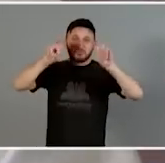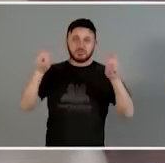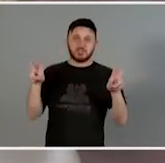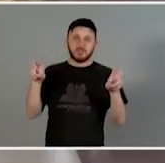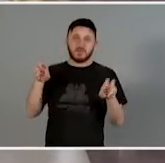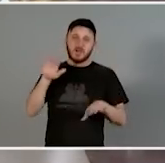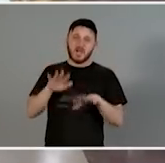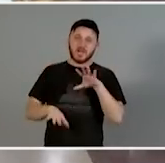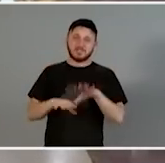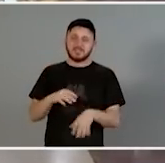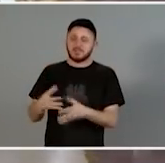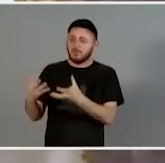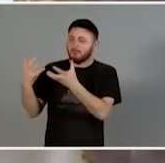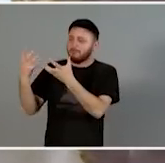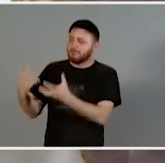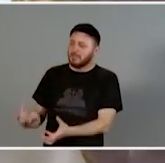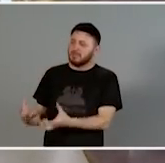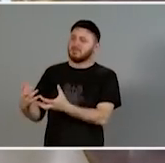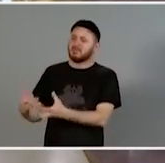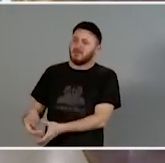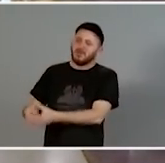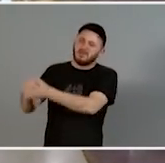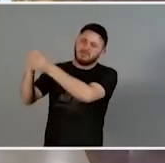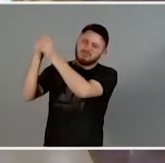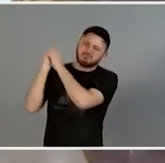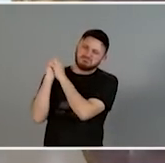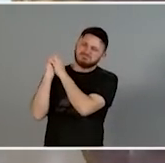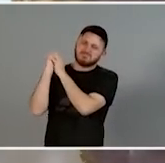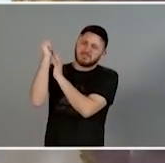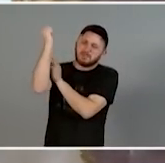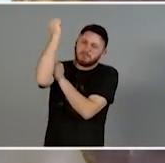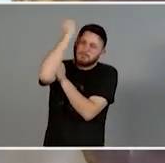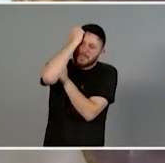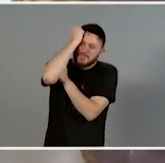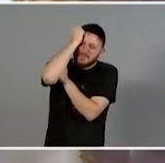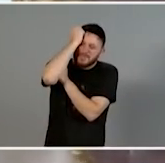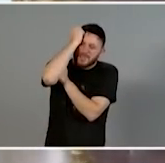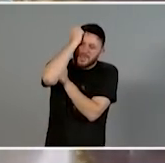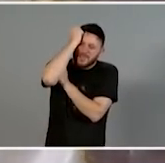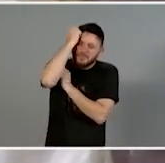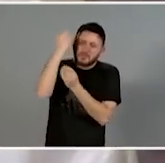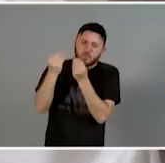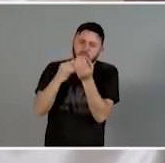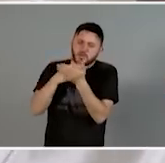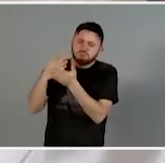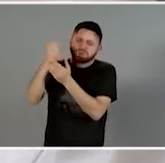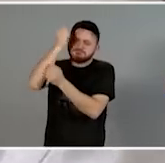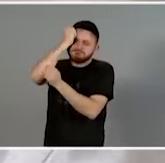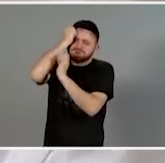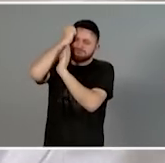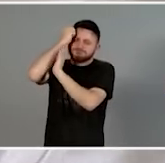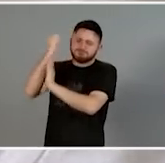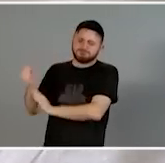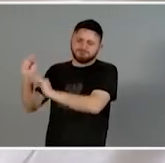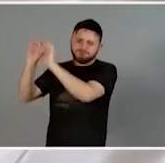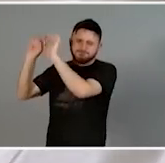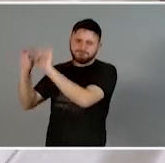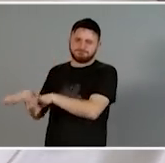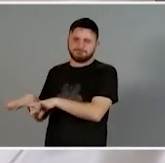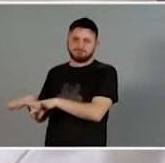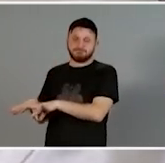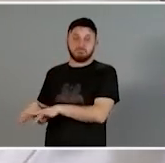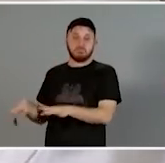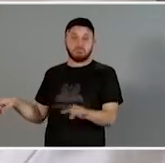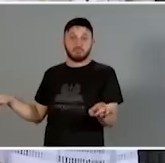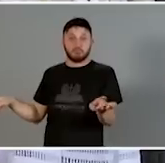era um peso tão grande na minha vida, a partir do momento que eu jogo fora, o